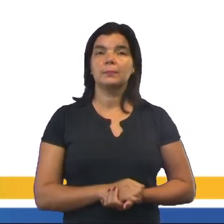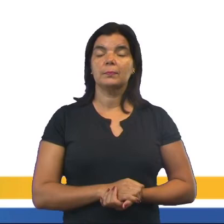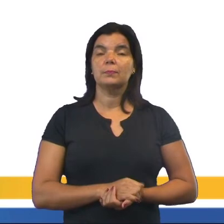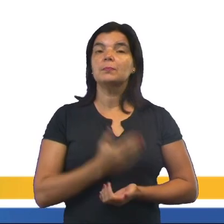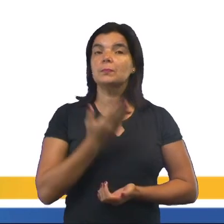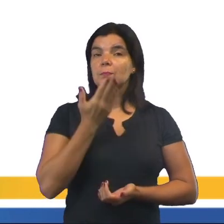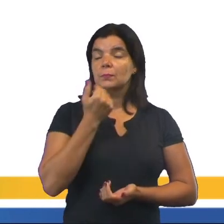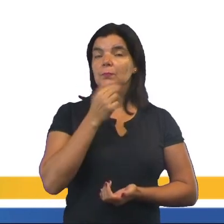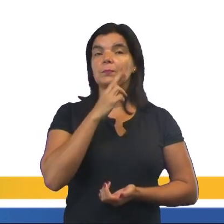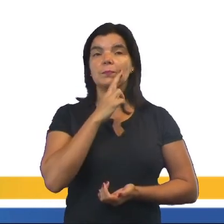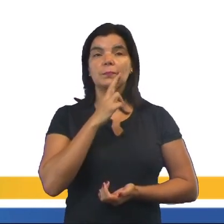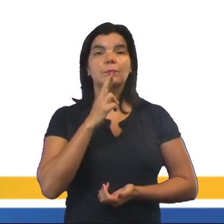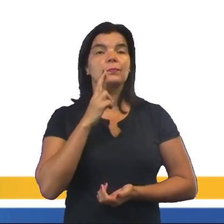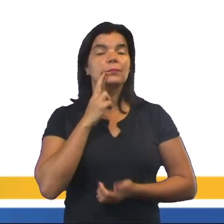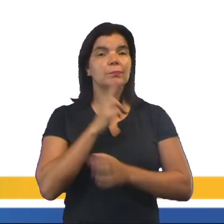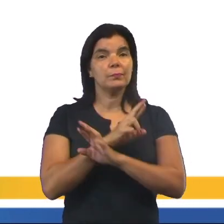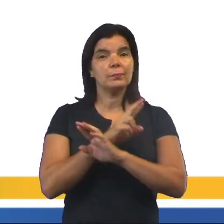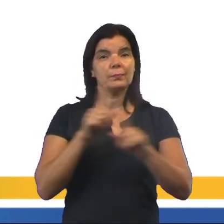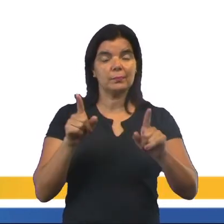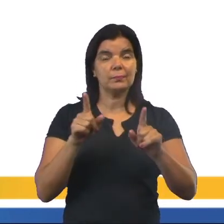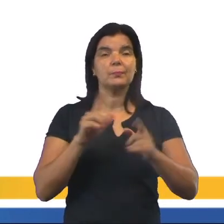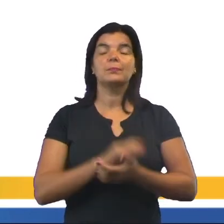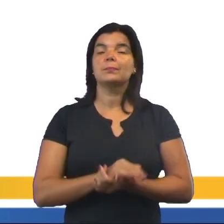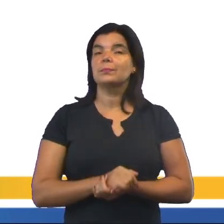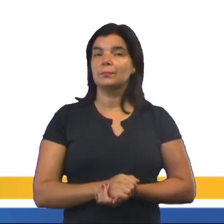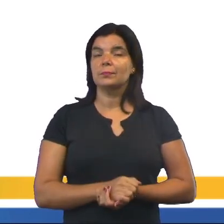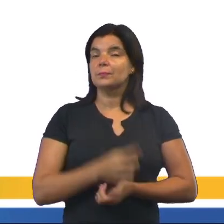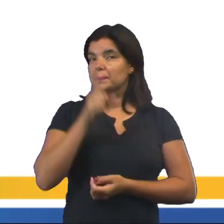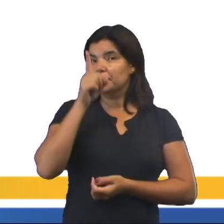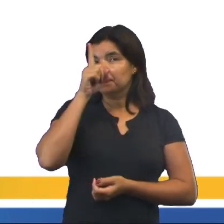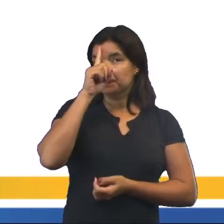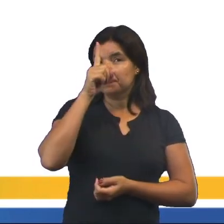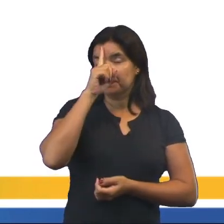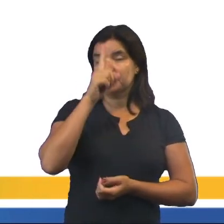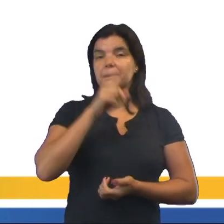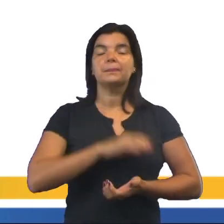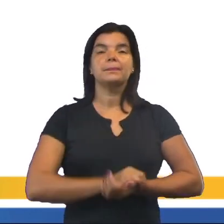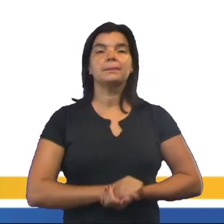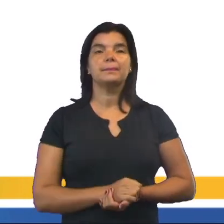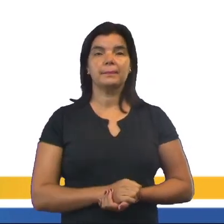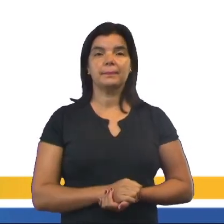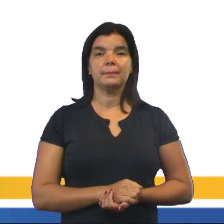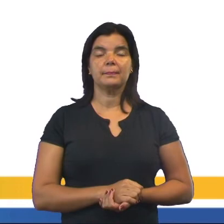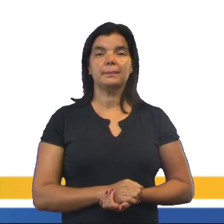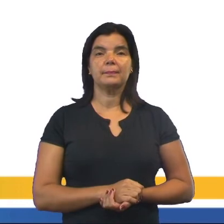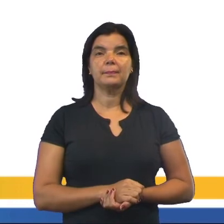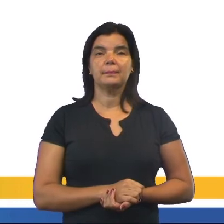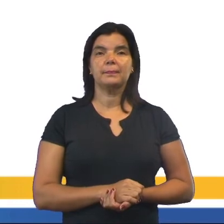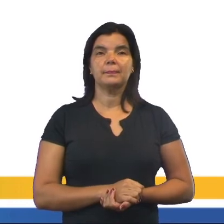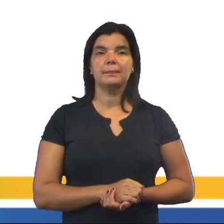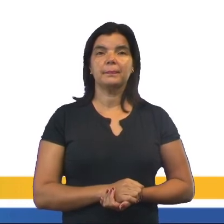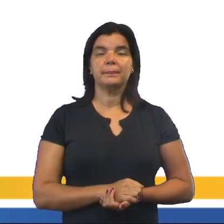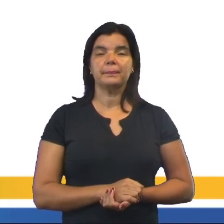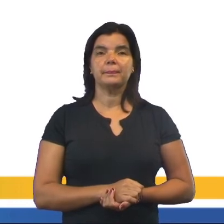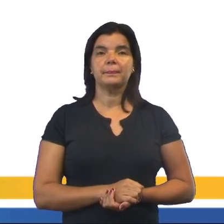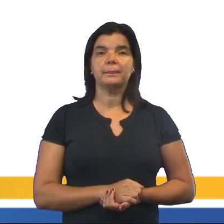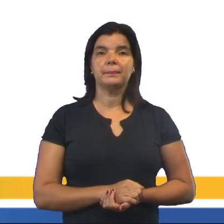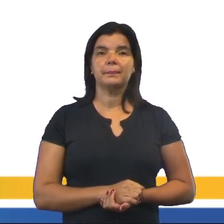Eu como em um restaurante diferente todos os dias, todo dia. Every day.